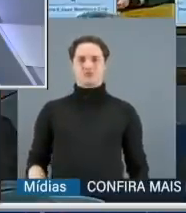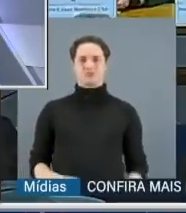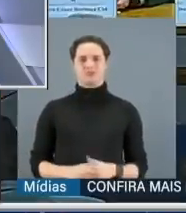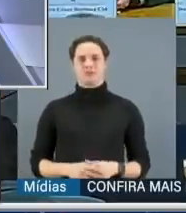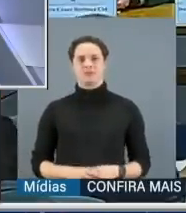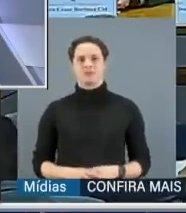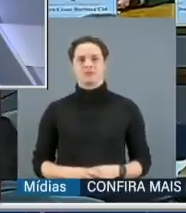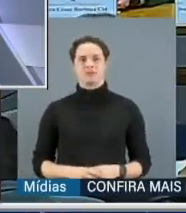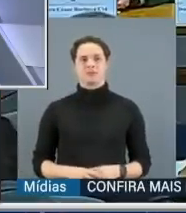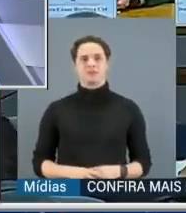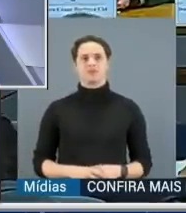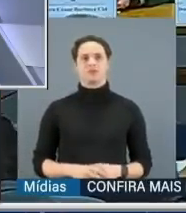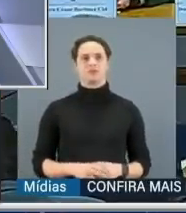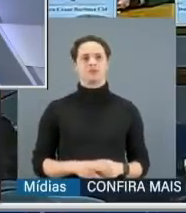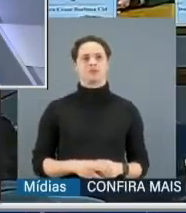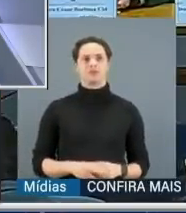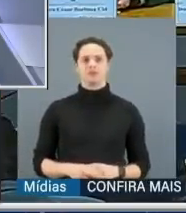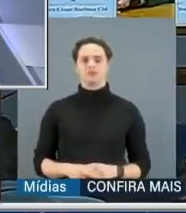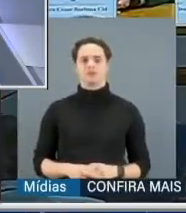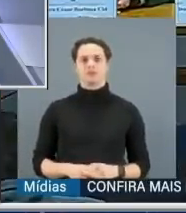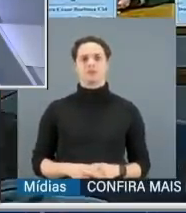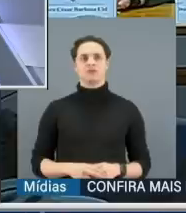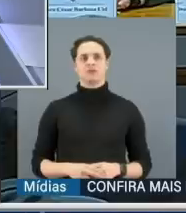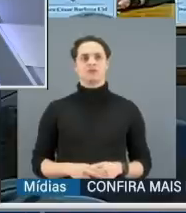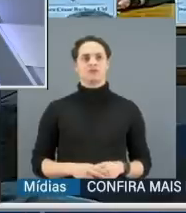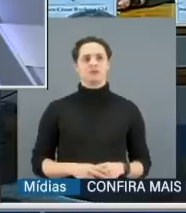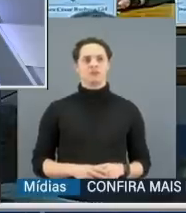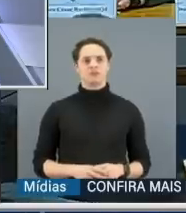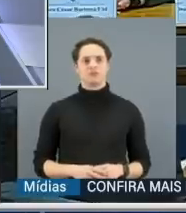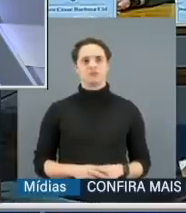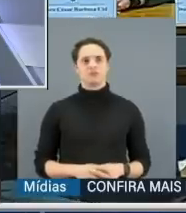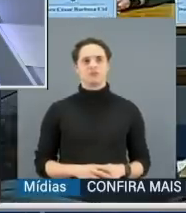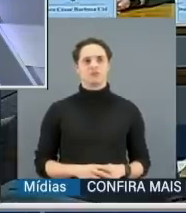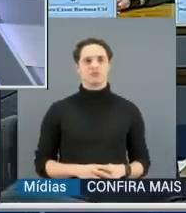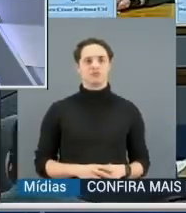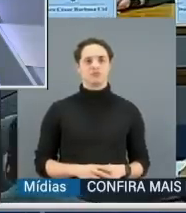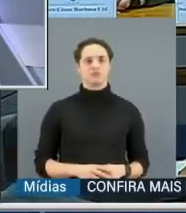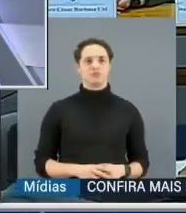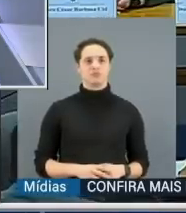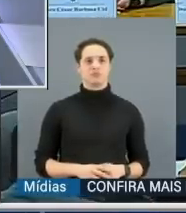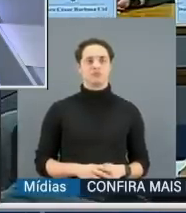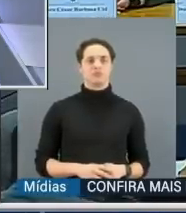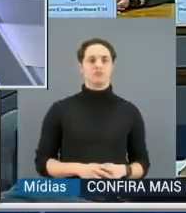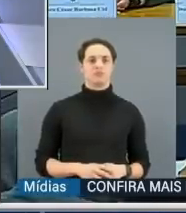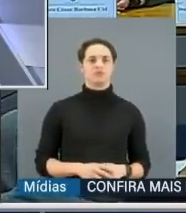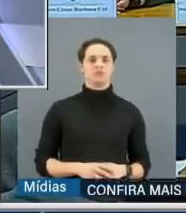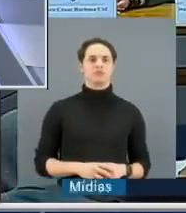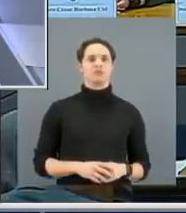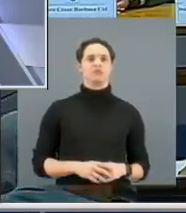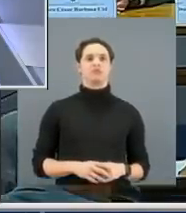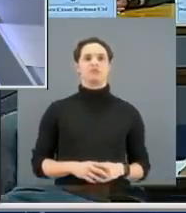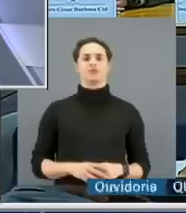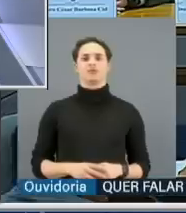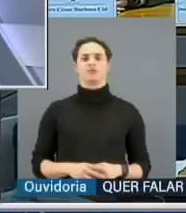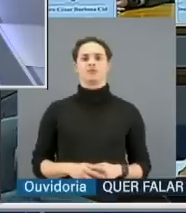com o interrogatório, prossegue, comete o crime de abuso de autoridade,